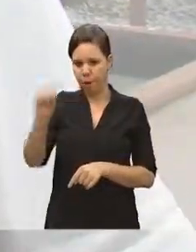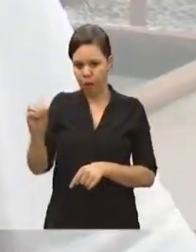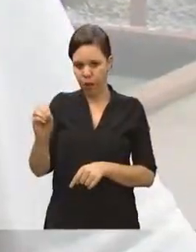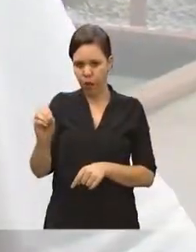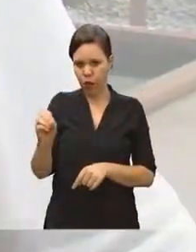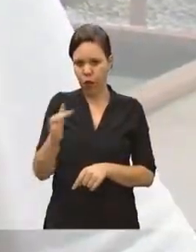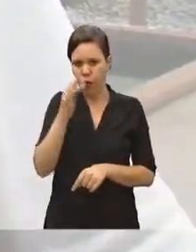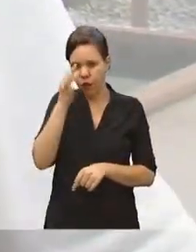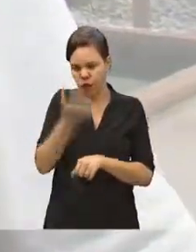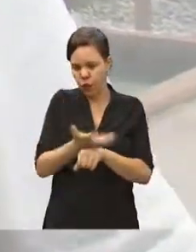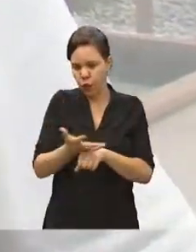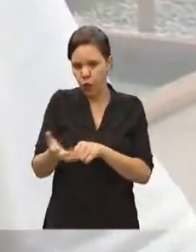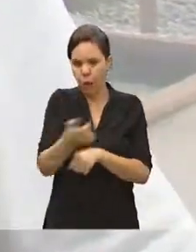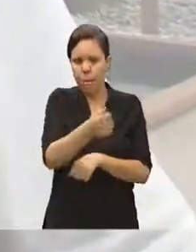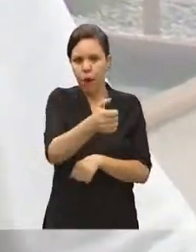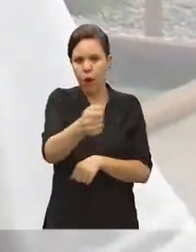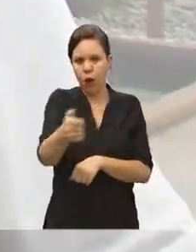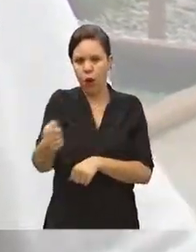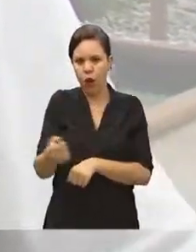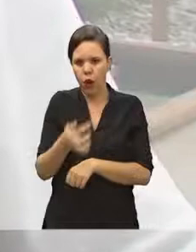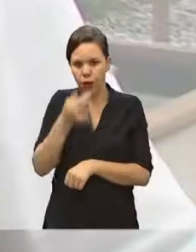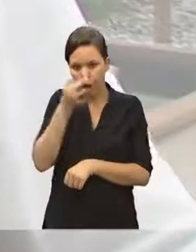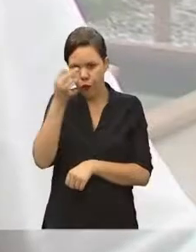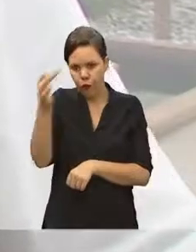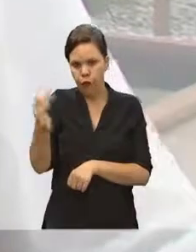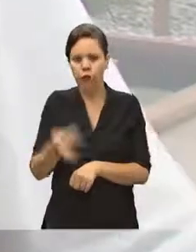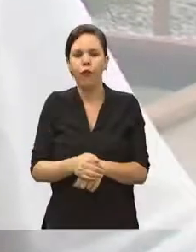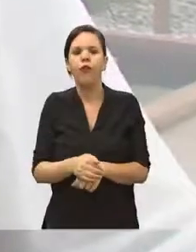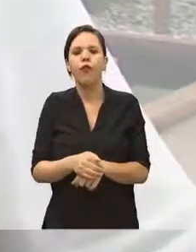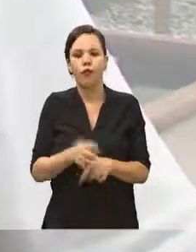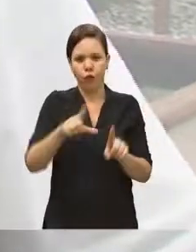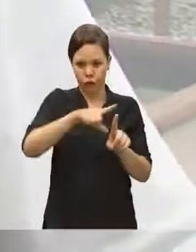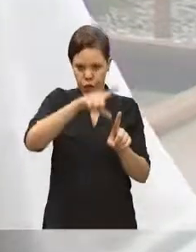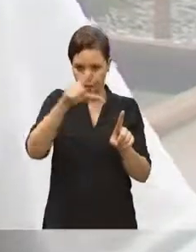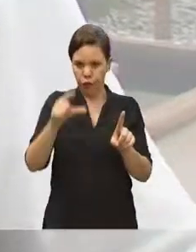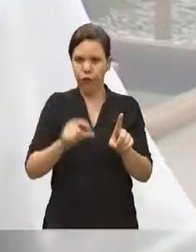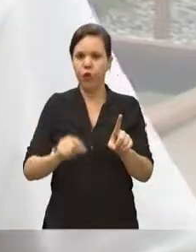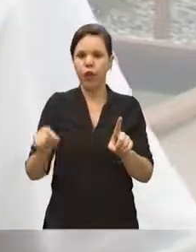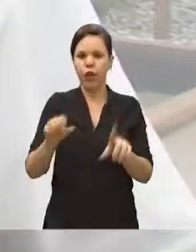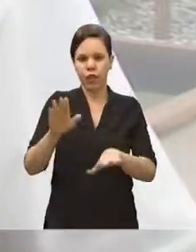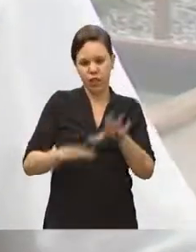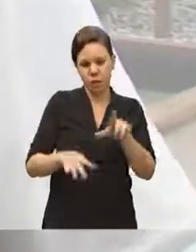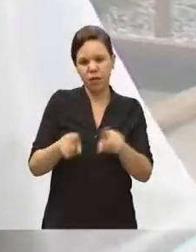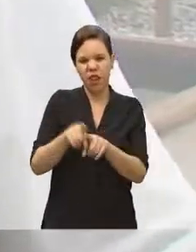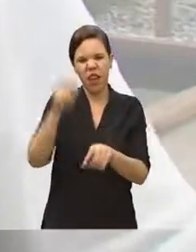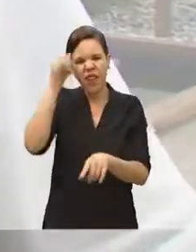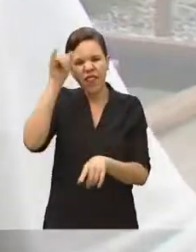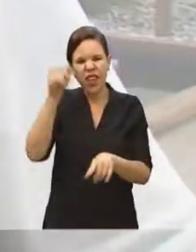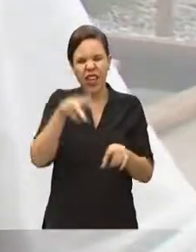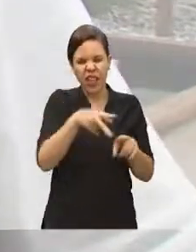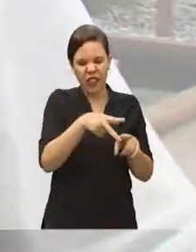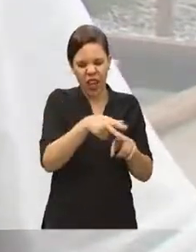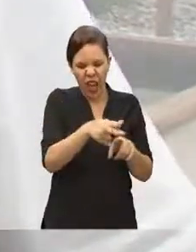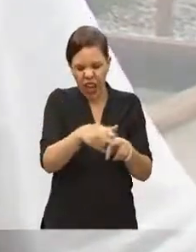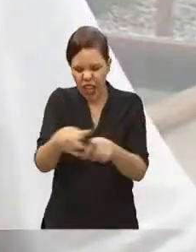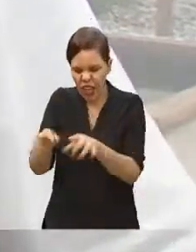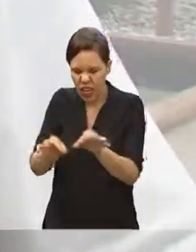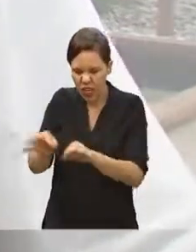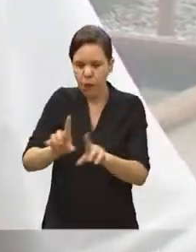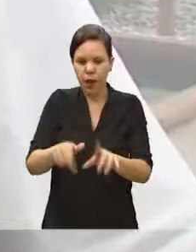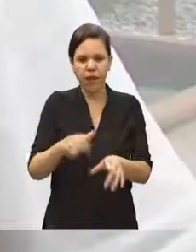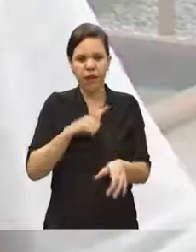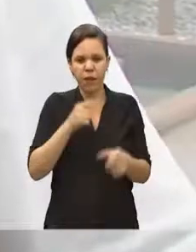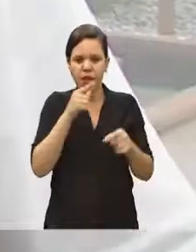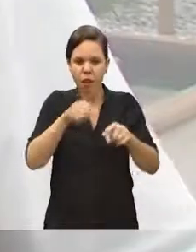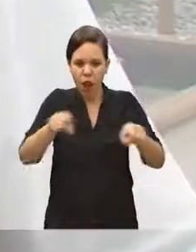nós temos pouca floração, nós temos trabalhado com folha, tá? Isso evita a manutenção e adubação, tá? E temos